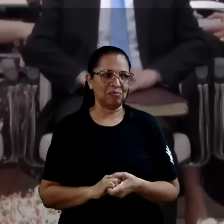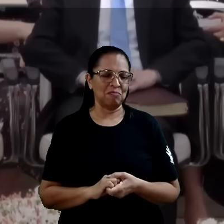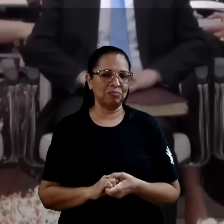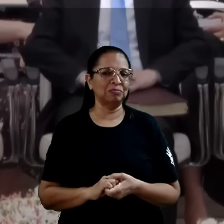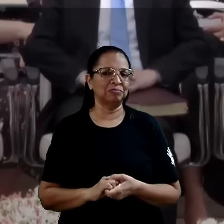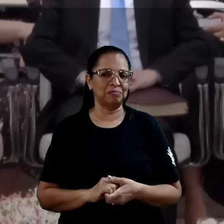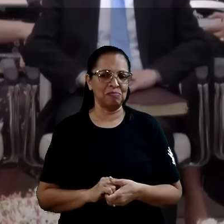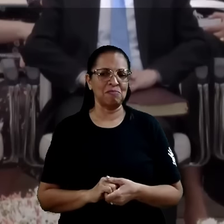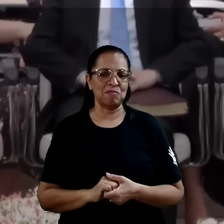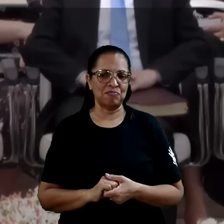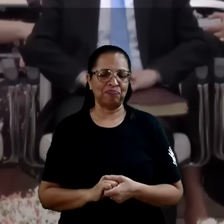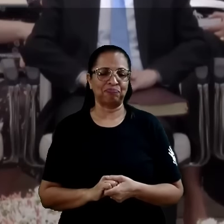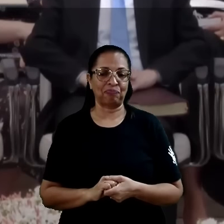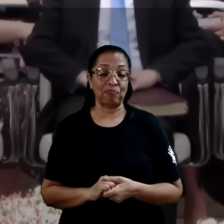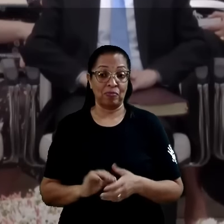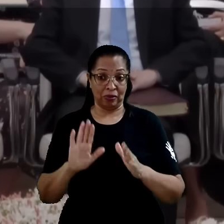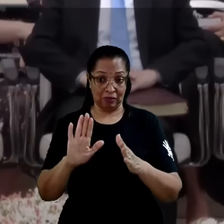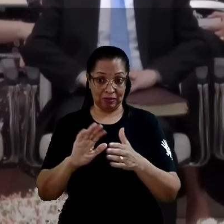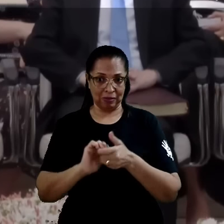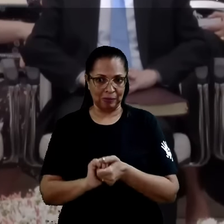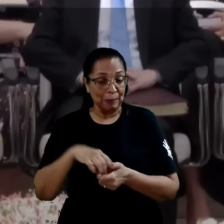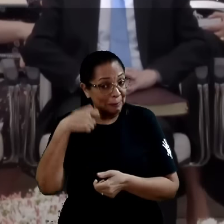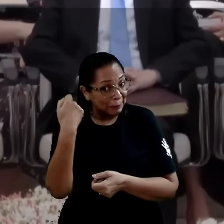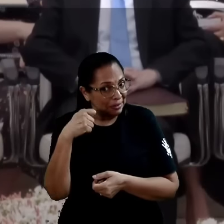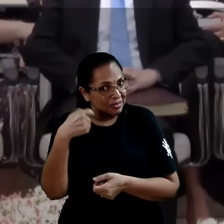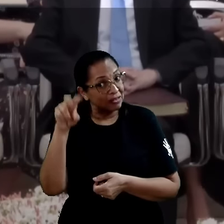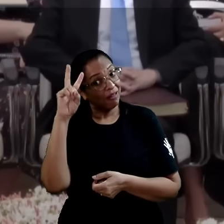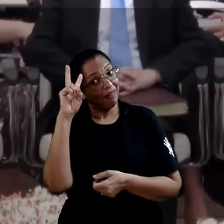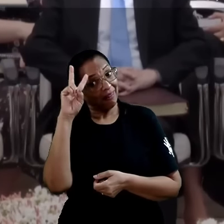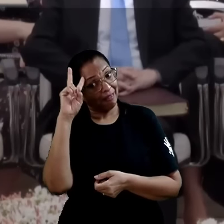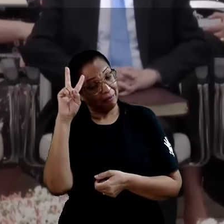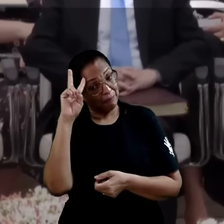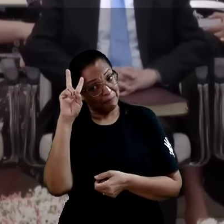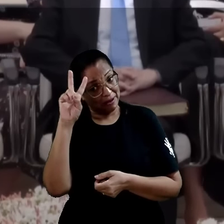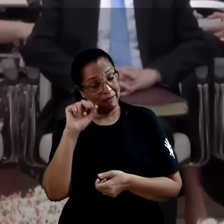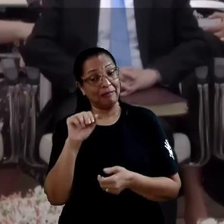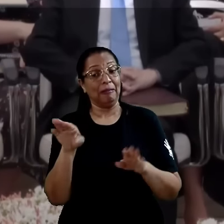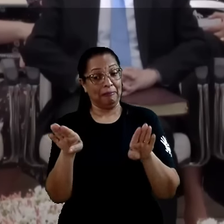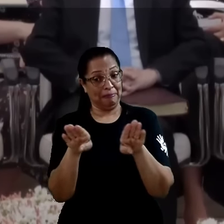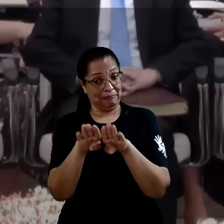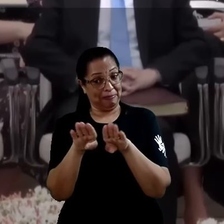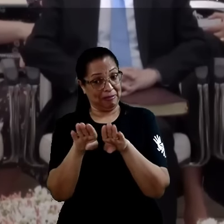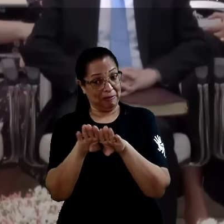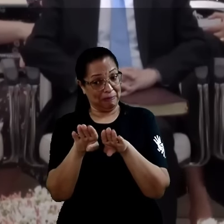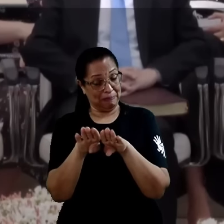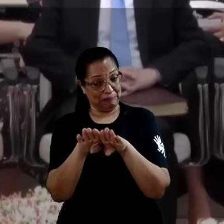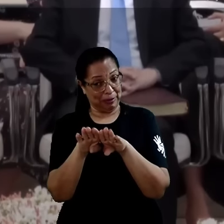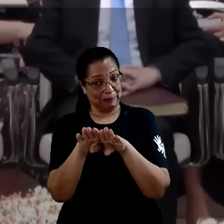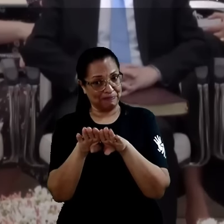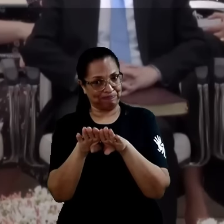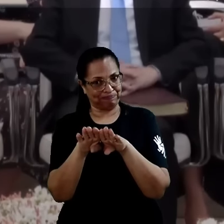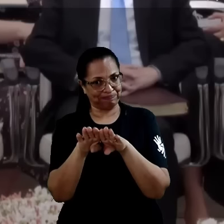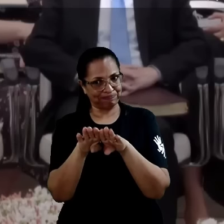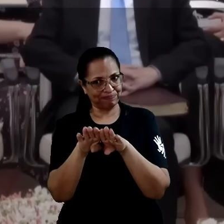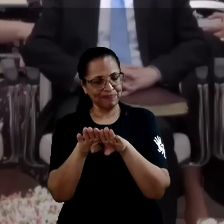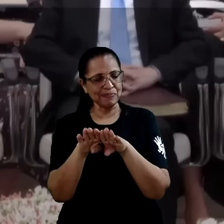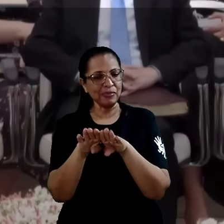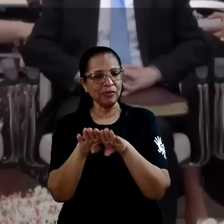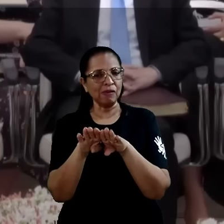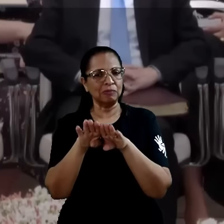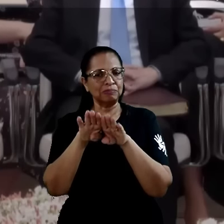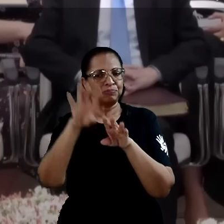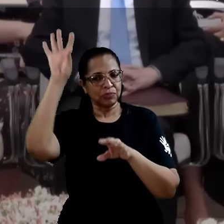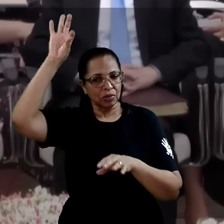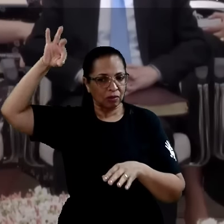viagens eu tenho belas recordações de minha infância meu filho mais velho está acompanhando minha nora